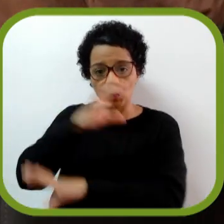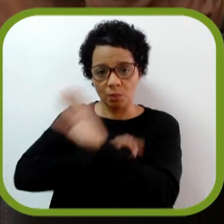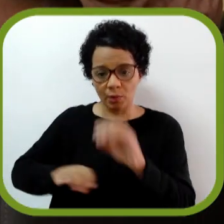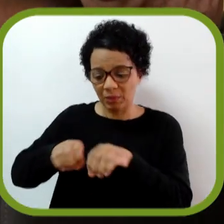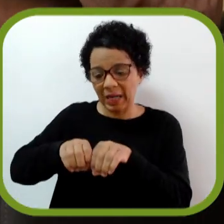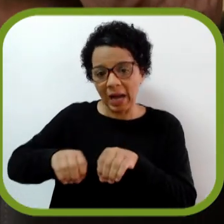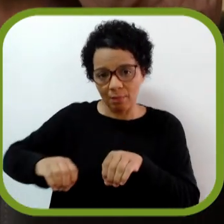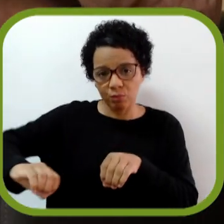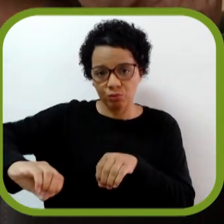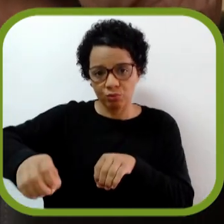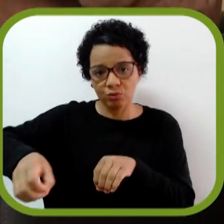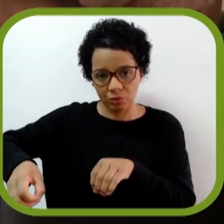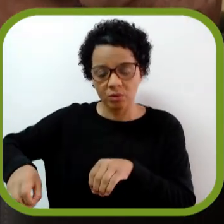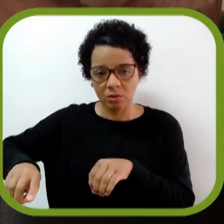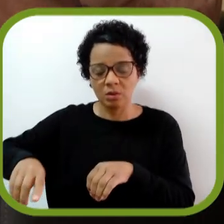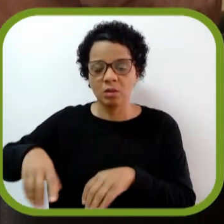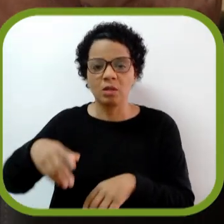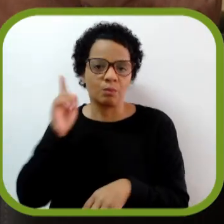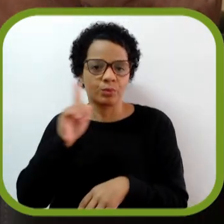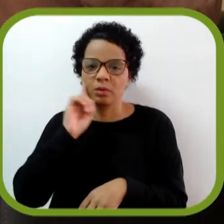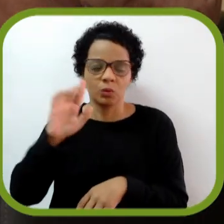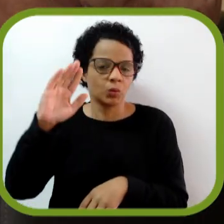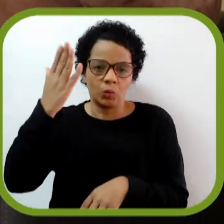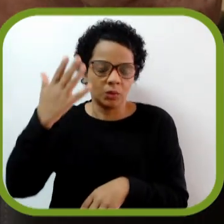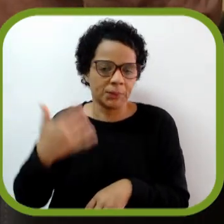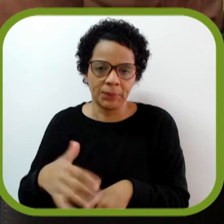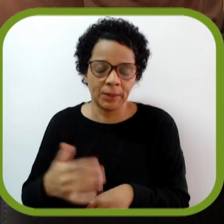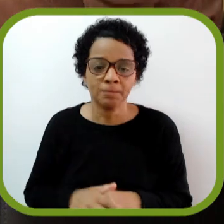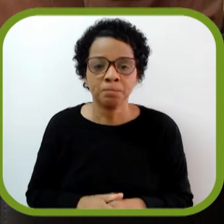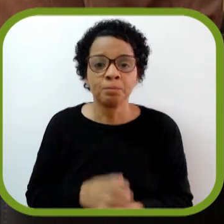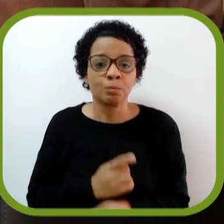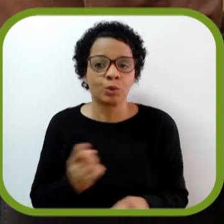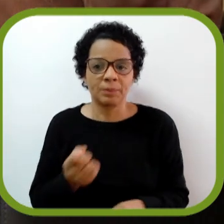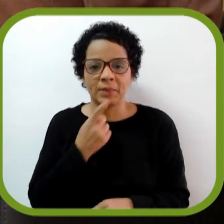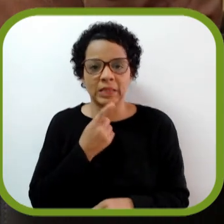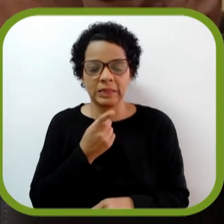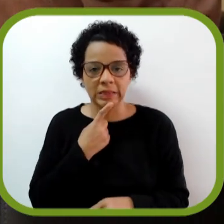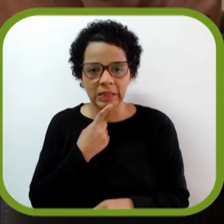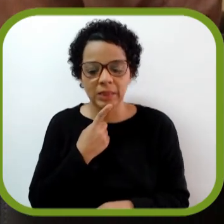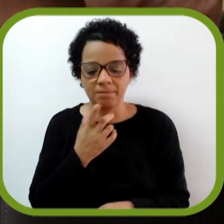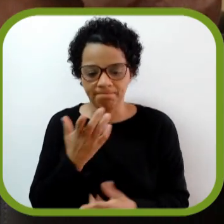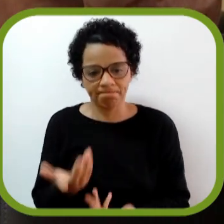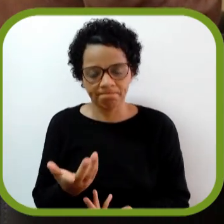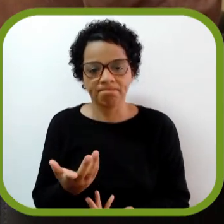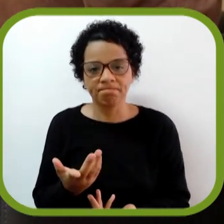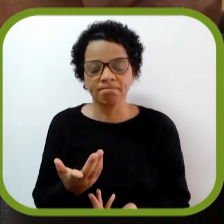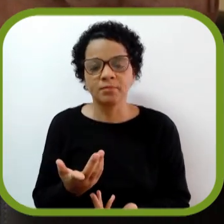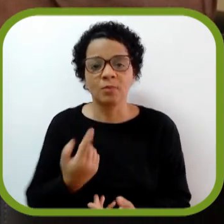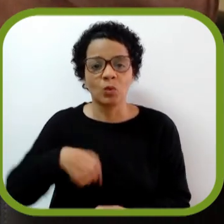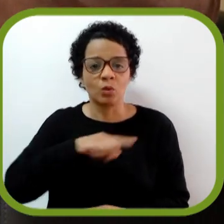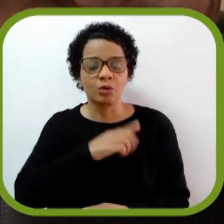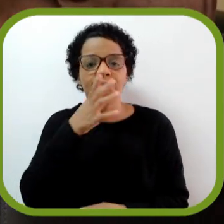projeto europeu, como lhe disse, tem uma relevância importantíssima, porque significa ou